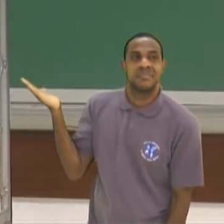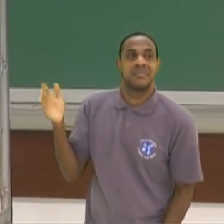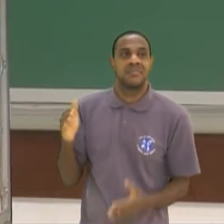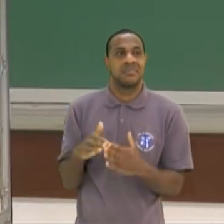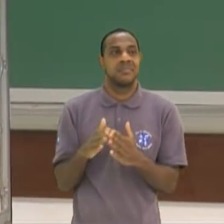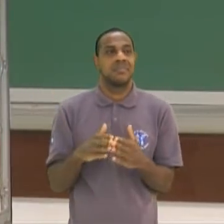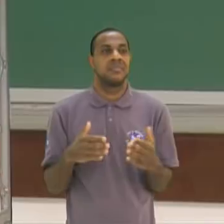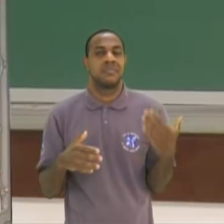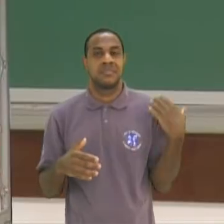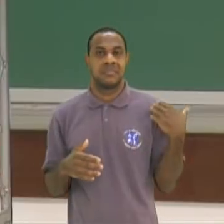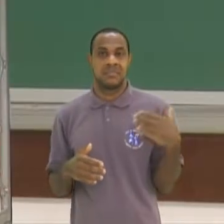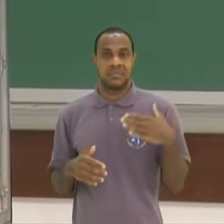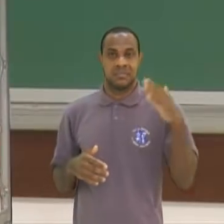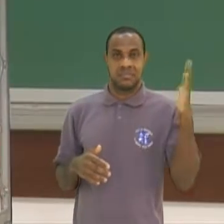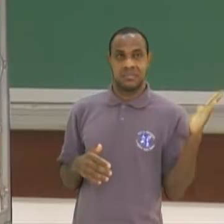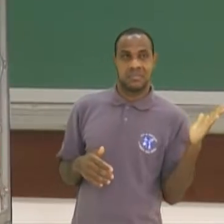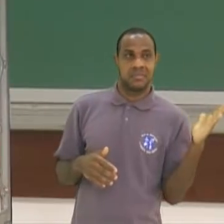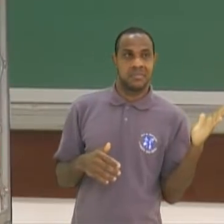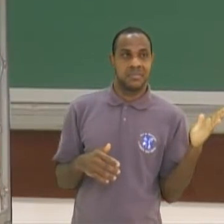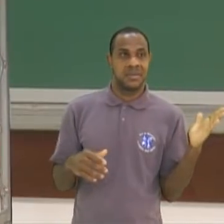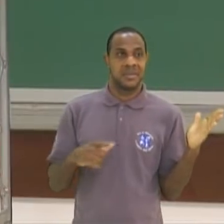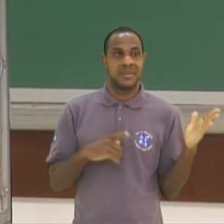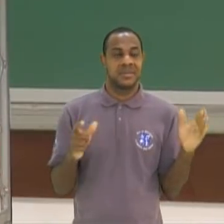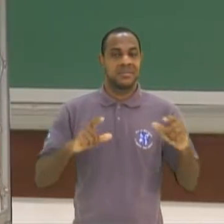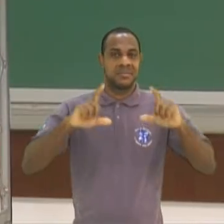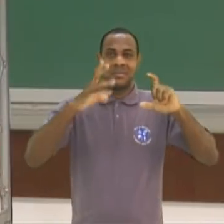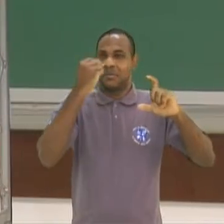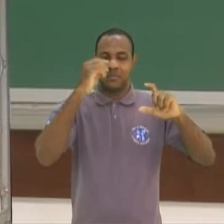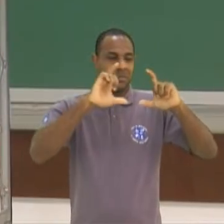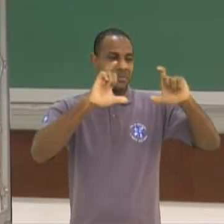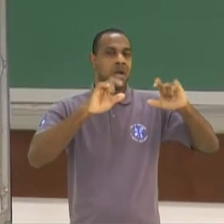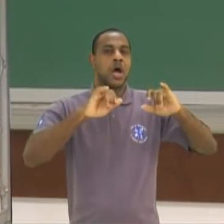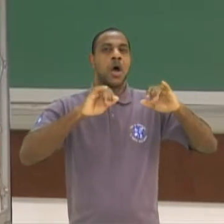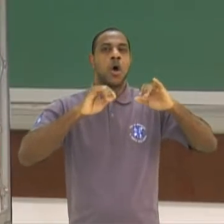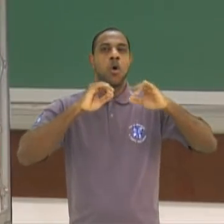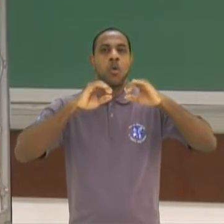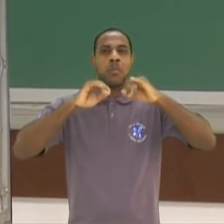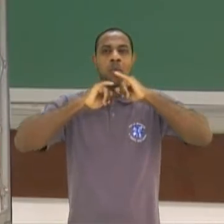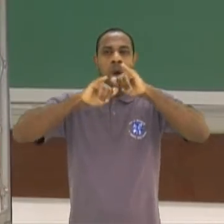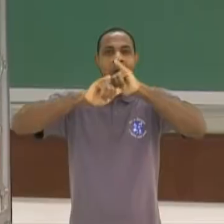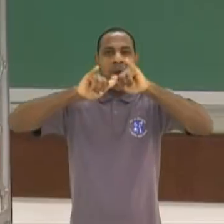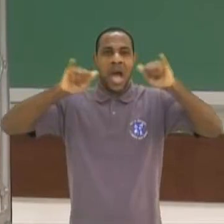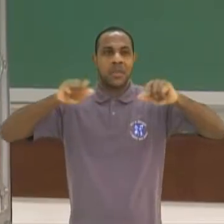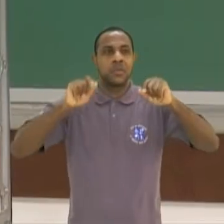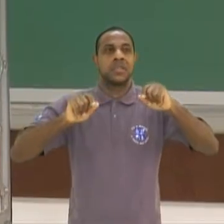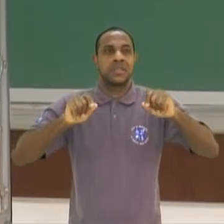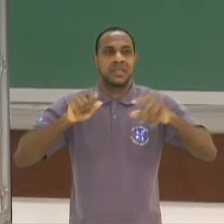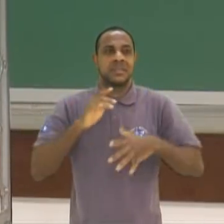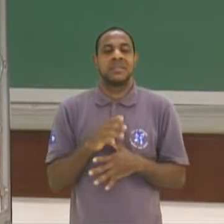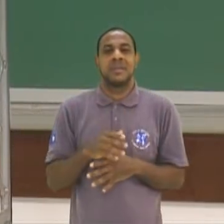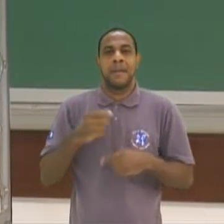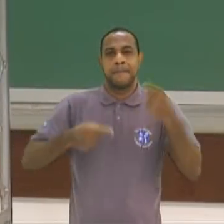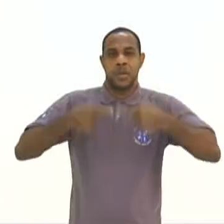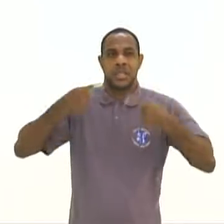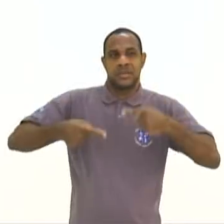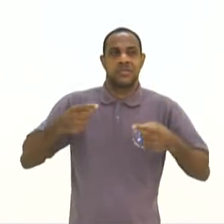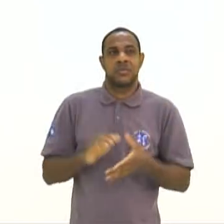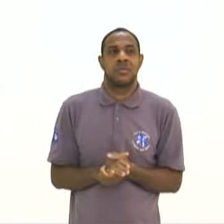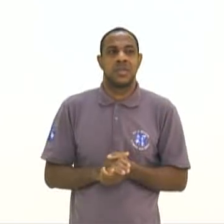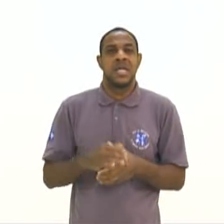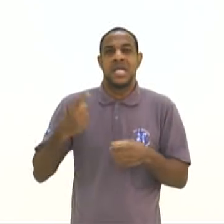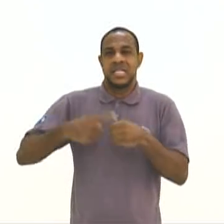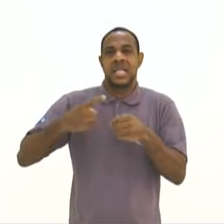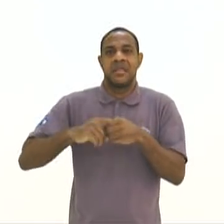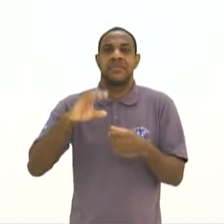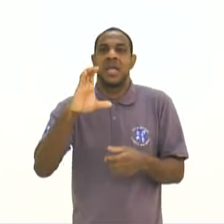esquerdo, você tem um santinho, uma propaganda política da cidade de Campo Mourão, no interior do Paraná,